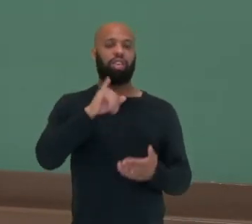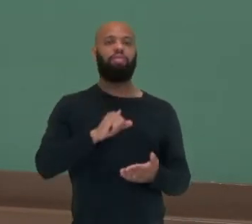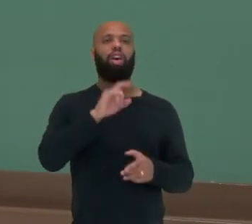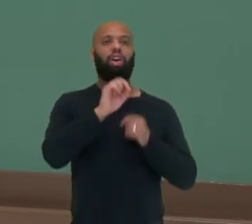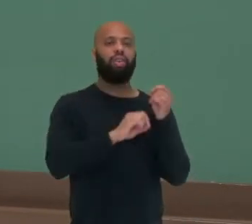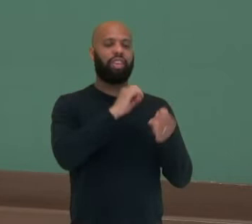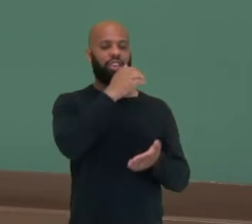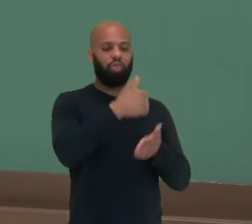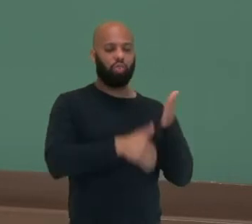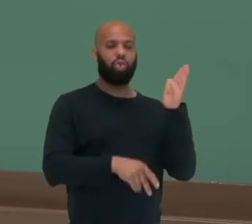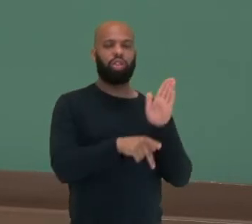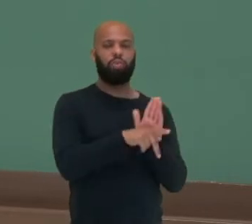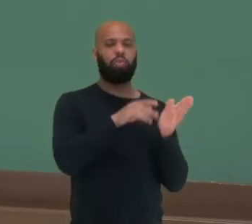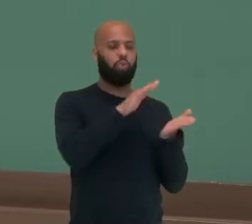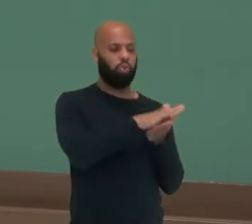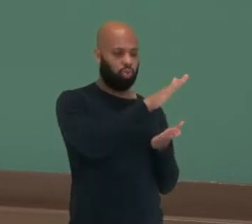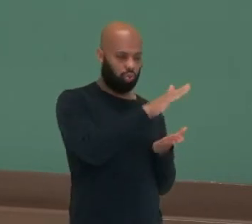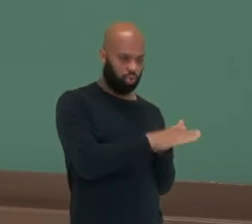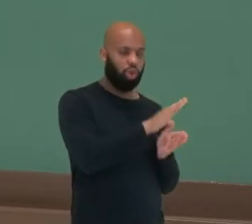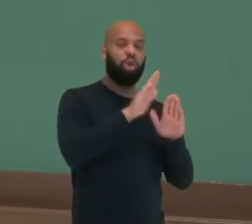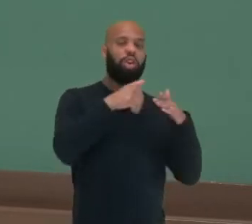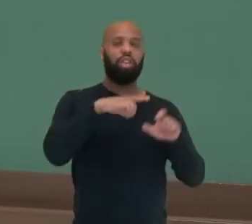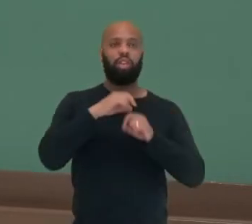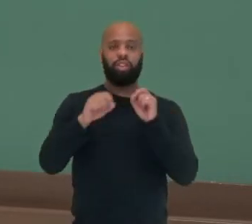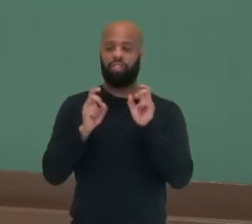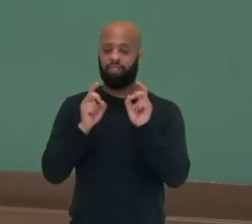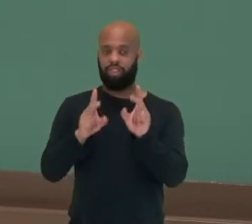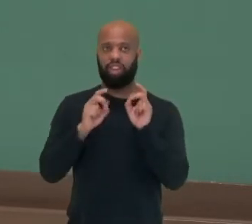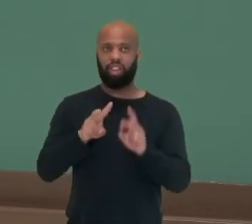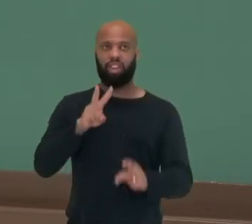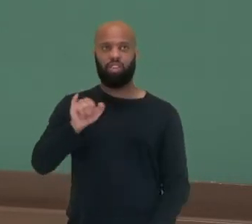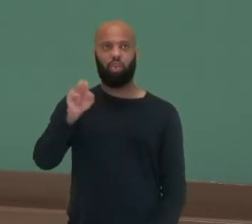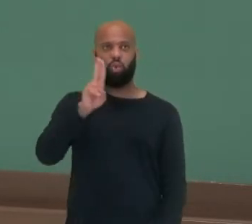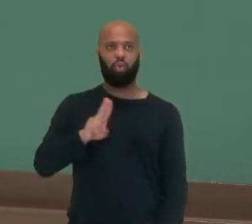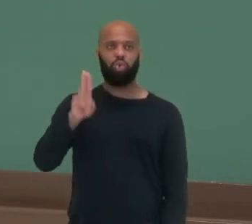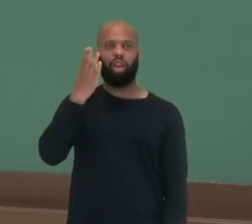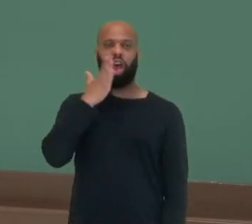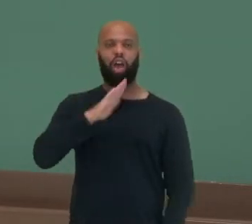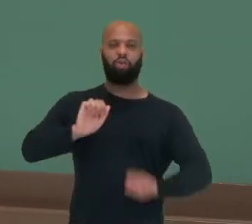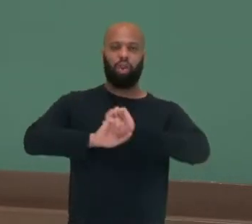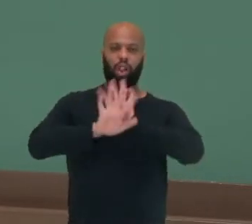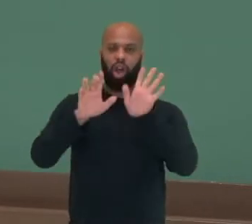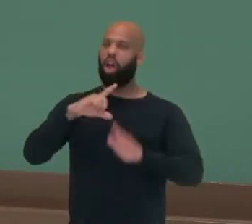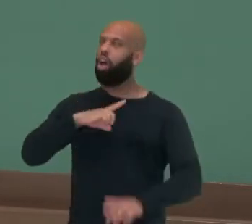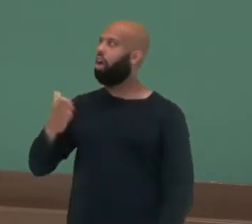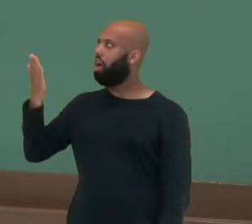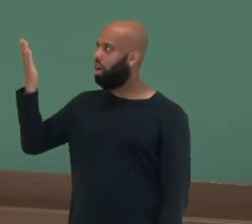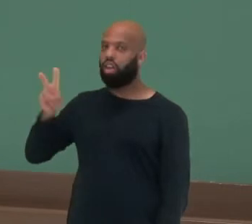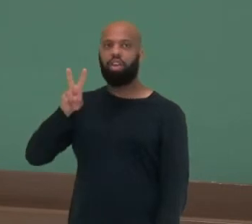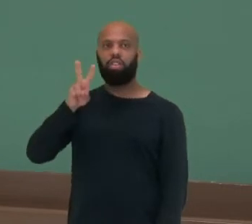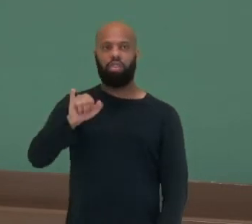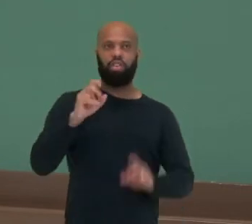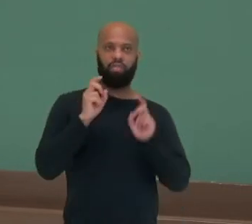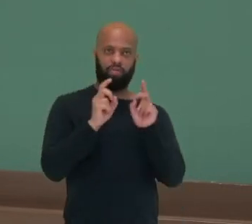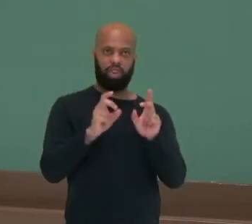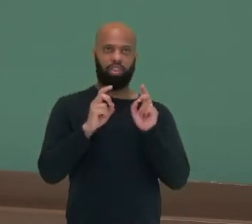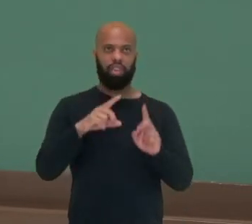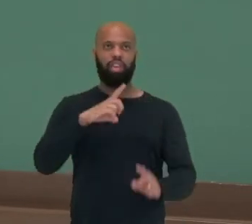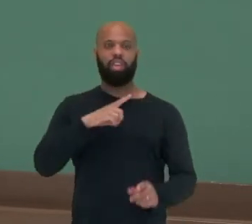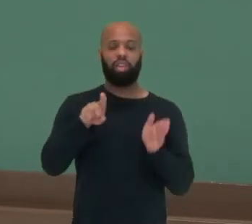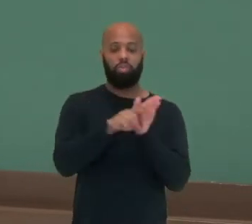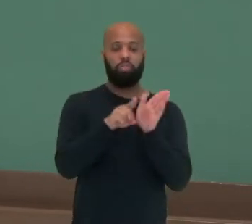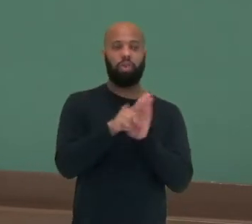nosso custo. Então, o valor de venda é este daqui, né? O valor de venda nosso ali, e